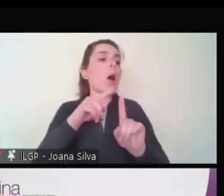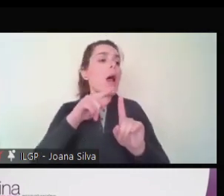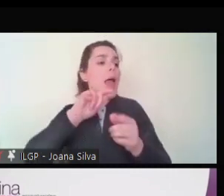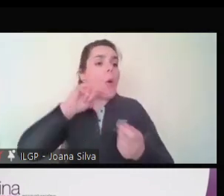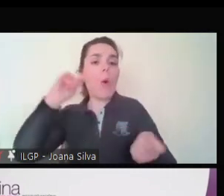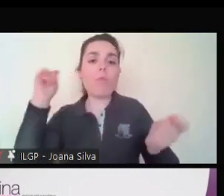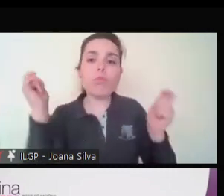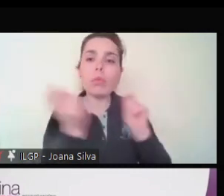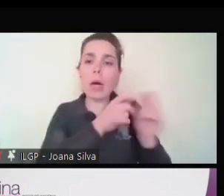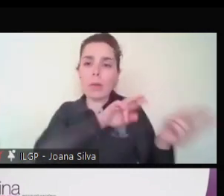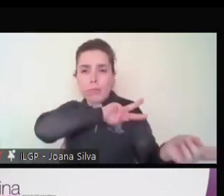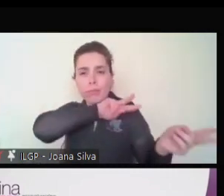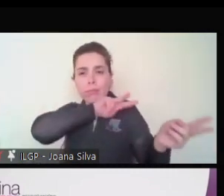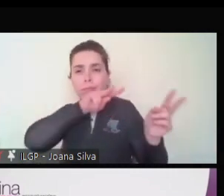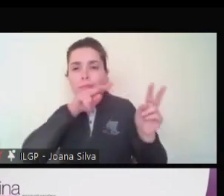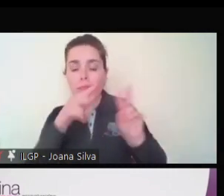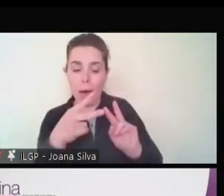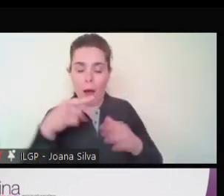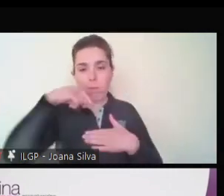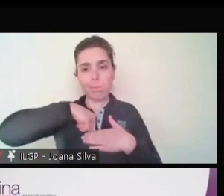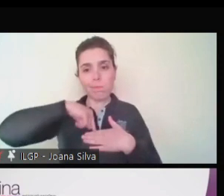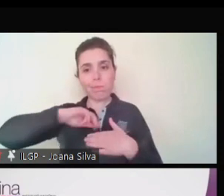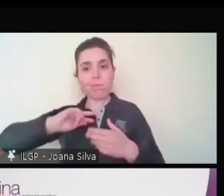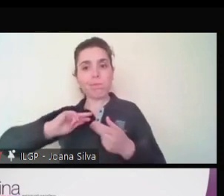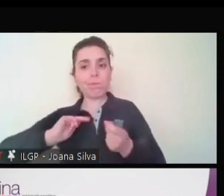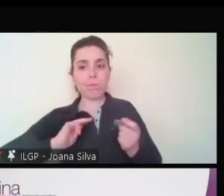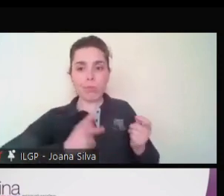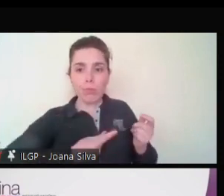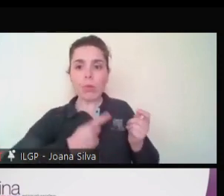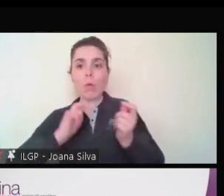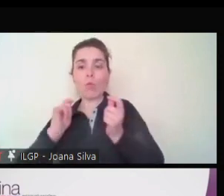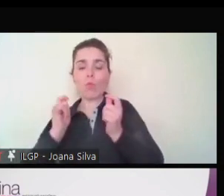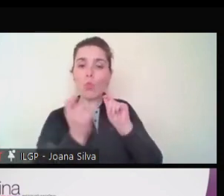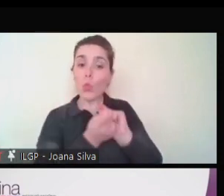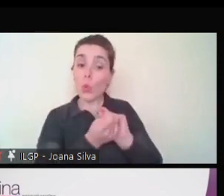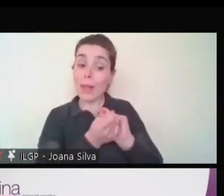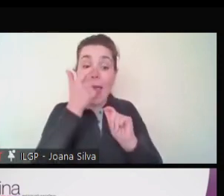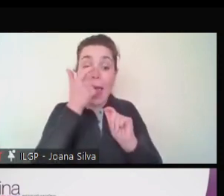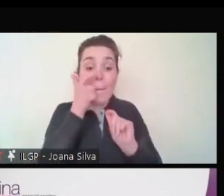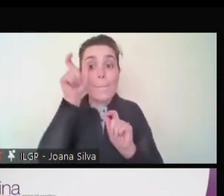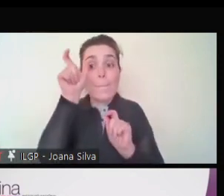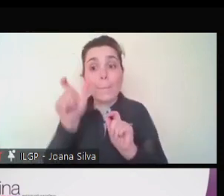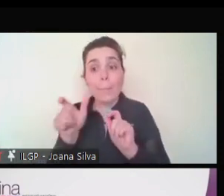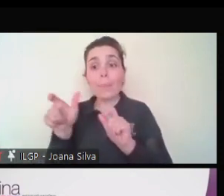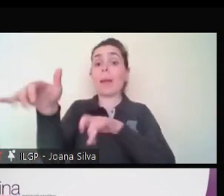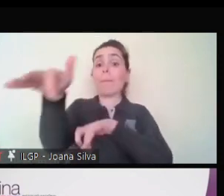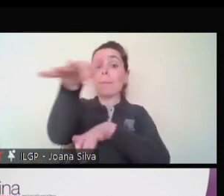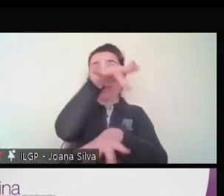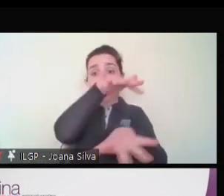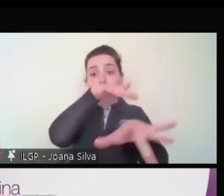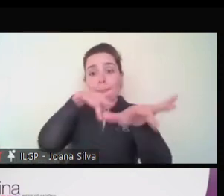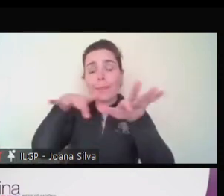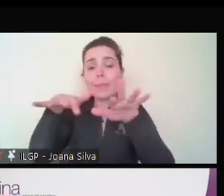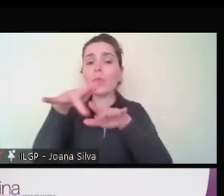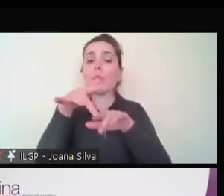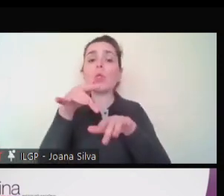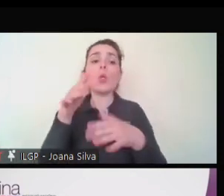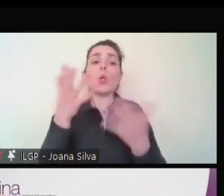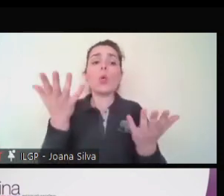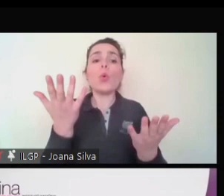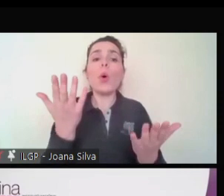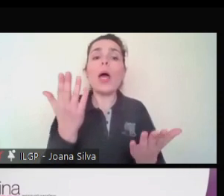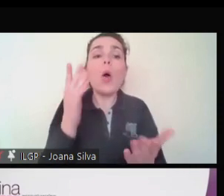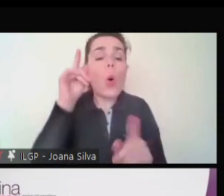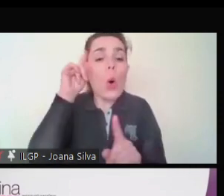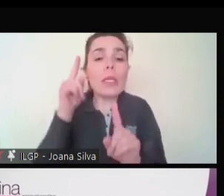de transformar, mas tendo o cidadão como o ponto de convergência, portanto, não digitalizar por digitalizar, mas digitalizar